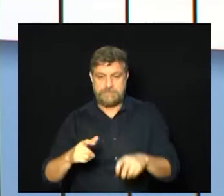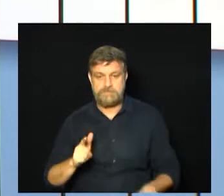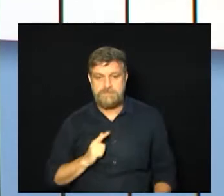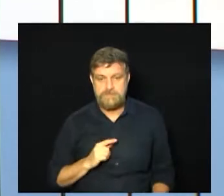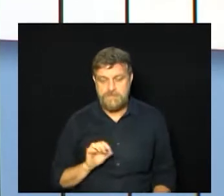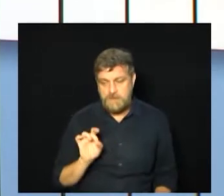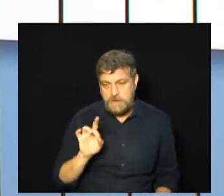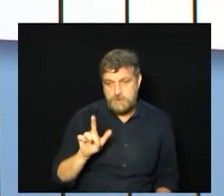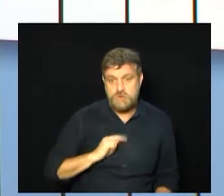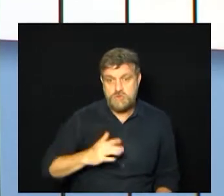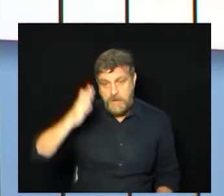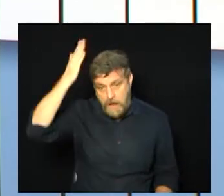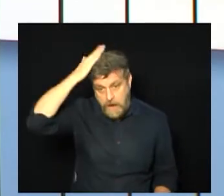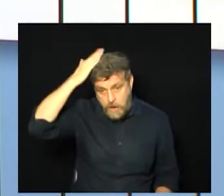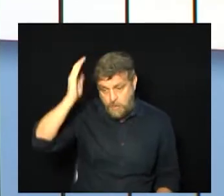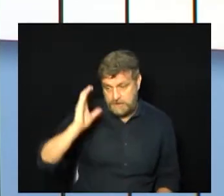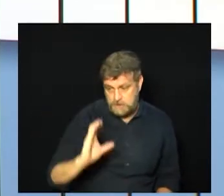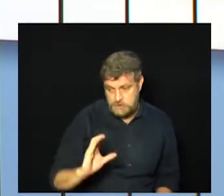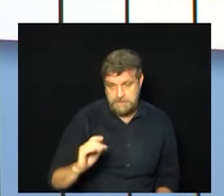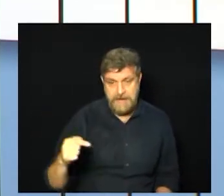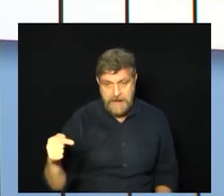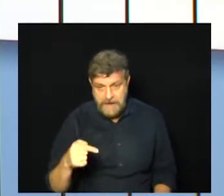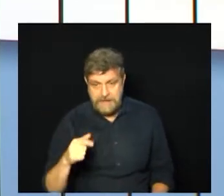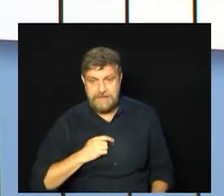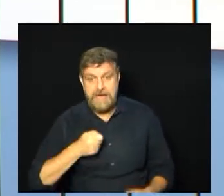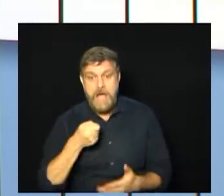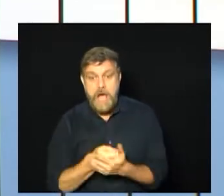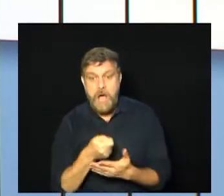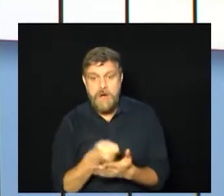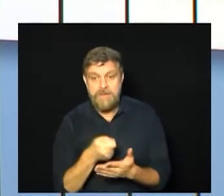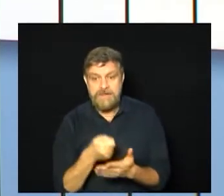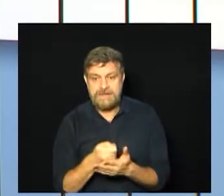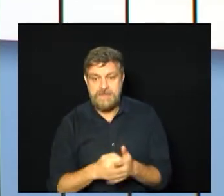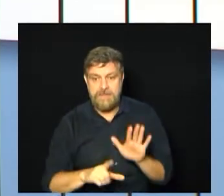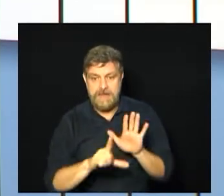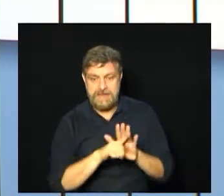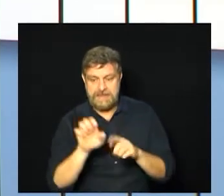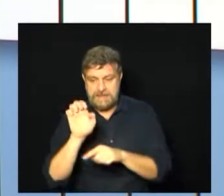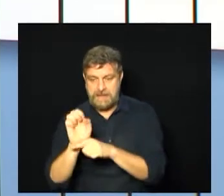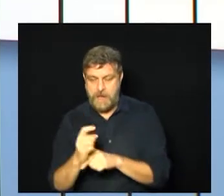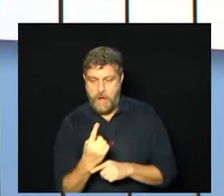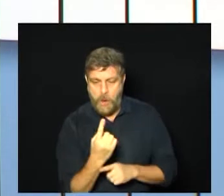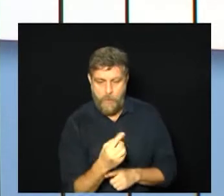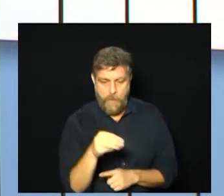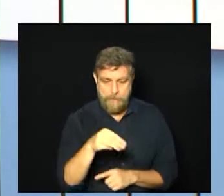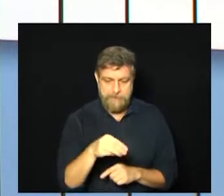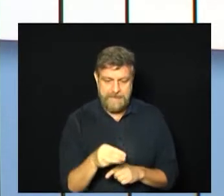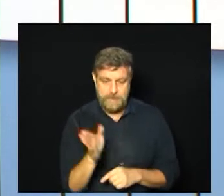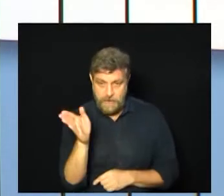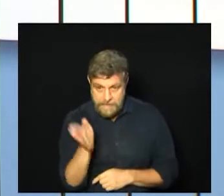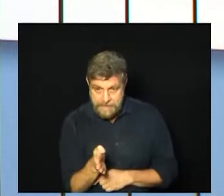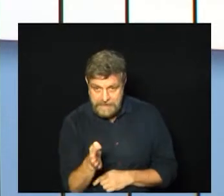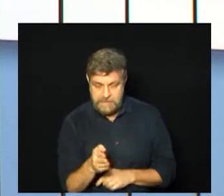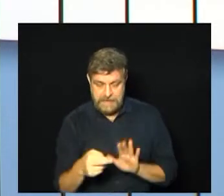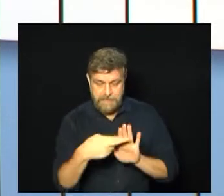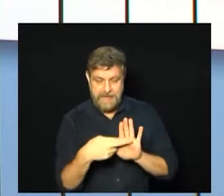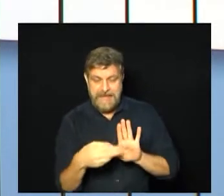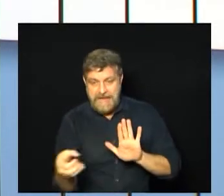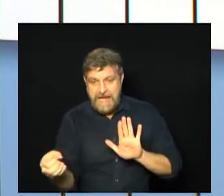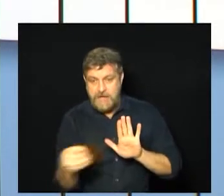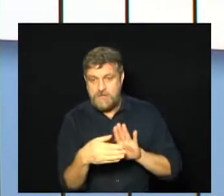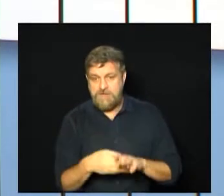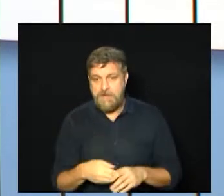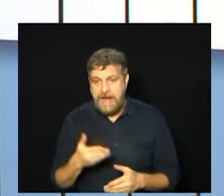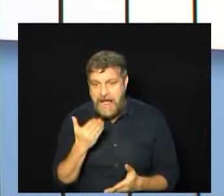exceção em Curitiba, no Paraná, que lá a exigência pela lei estadual é de 1,5 metro e tem uma nova regra para